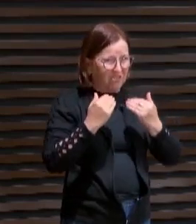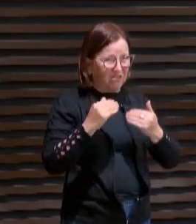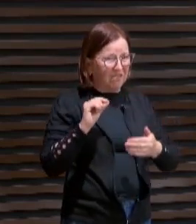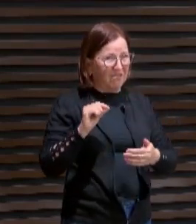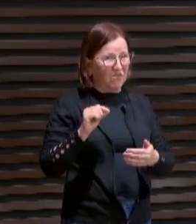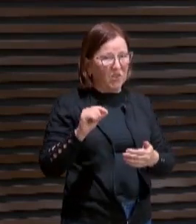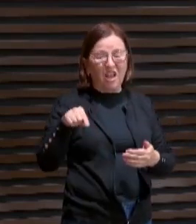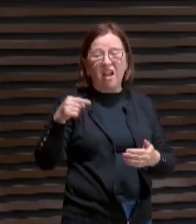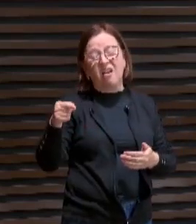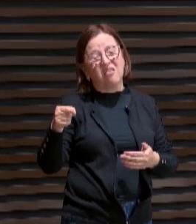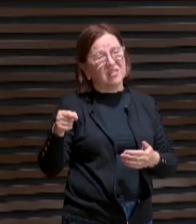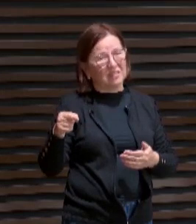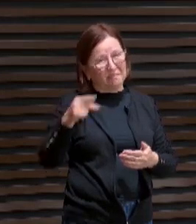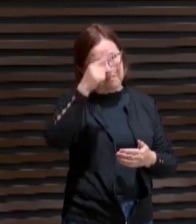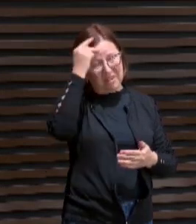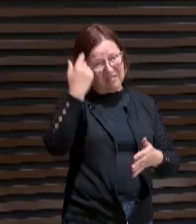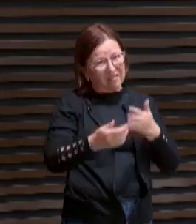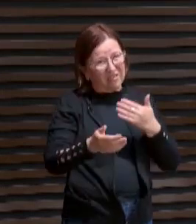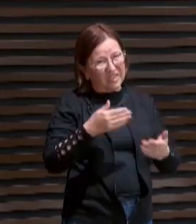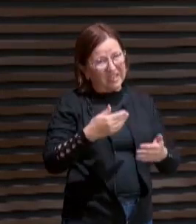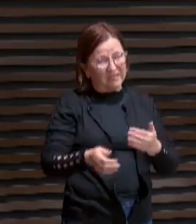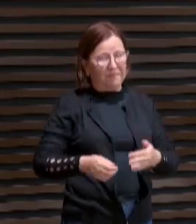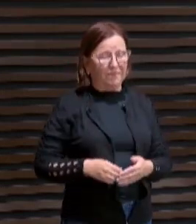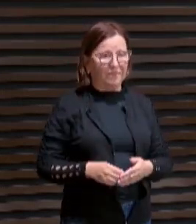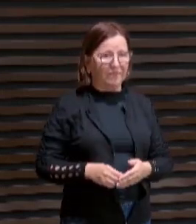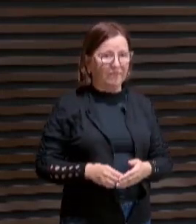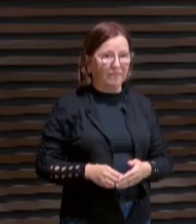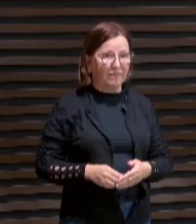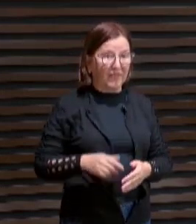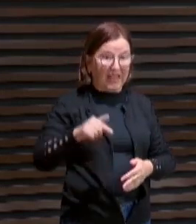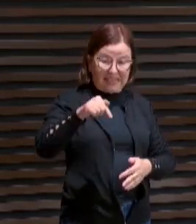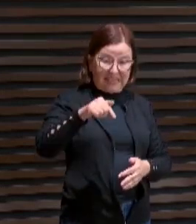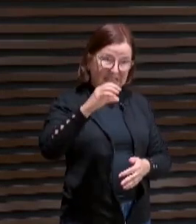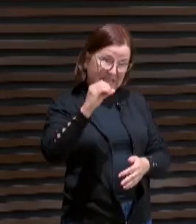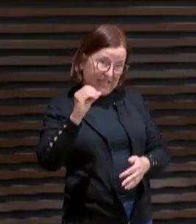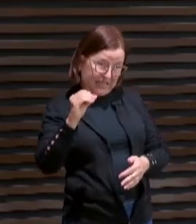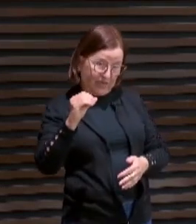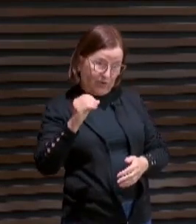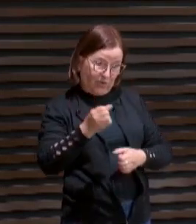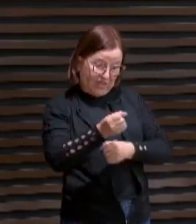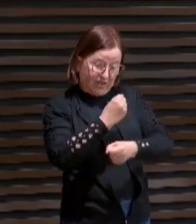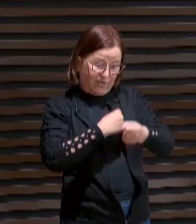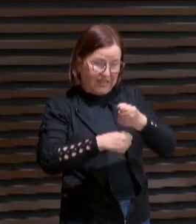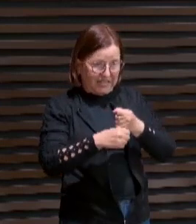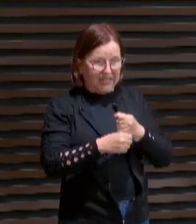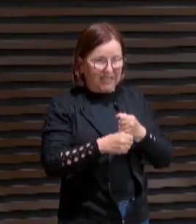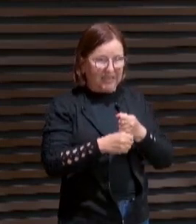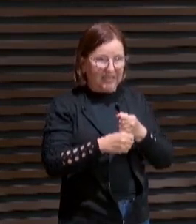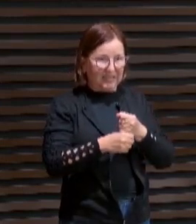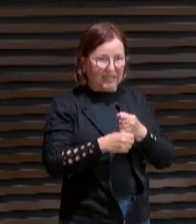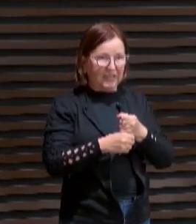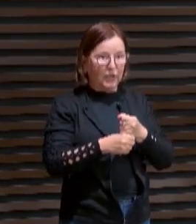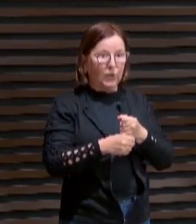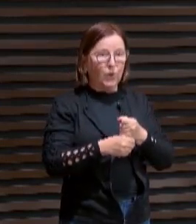de Deus, 700 anos antes, ele penetrou na história e viu aquele